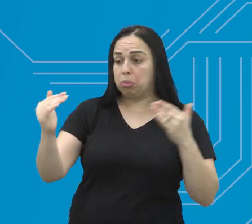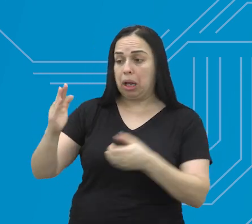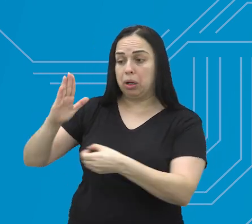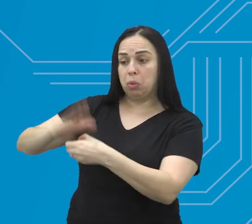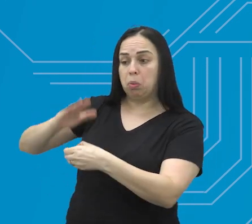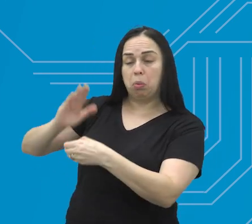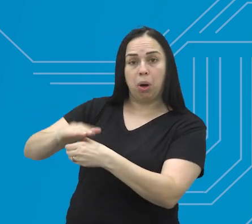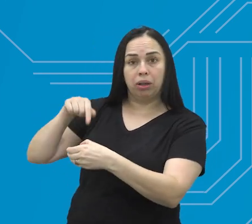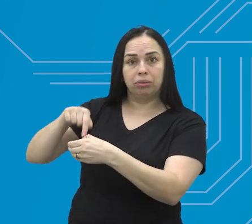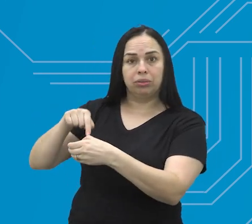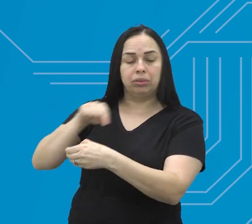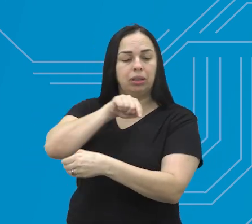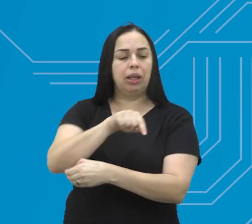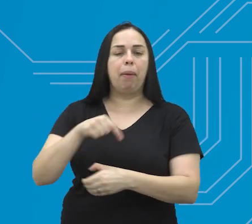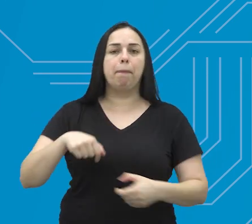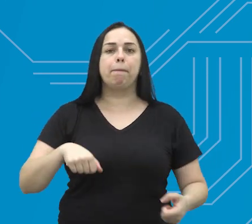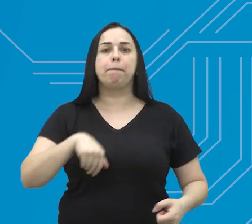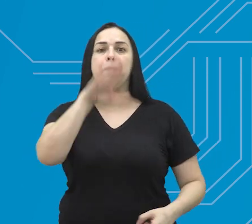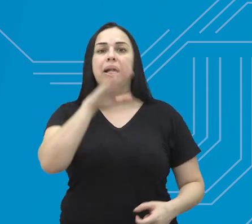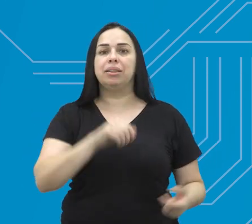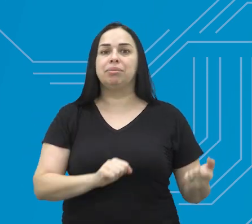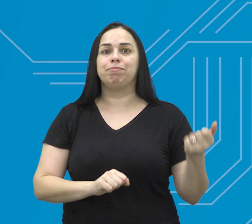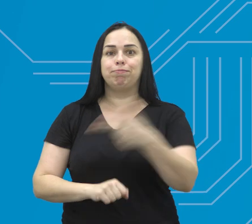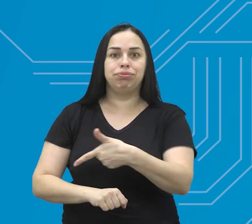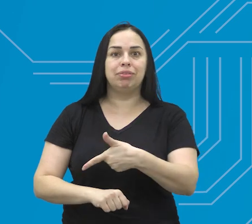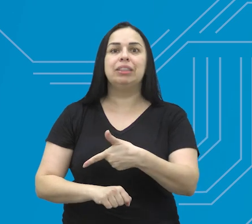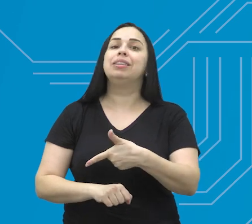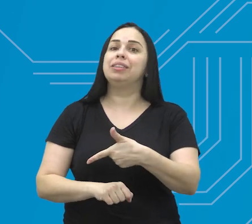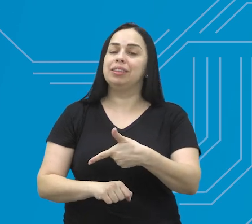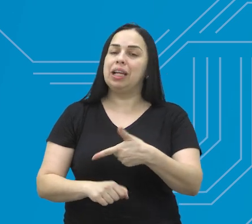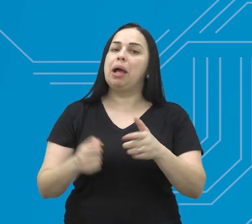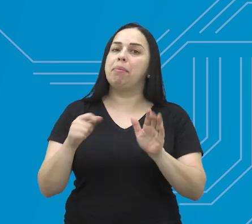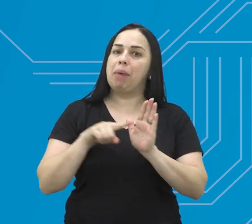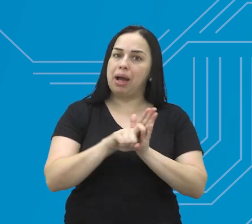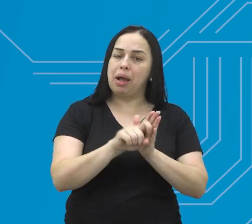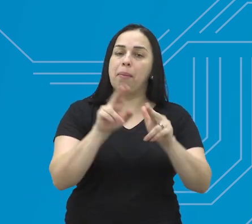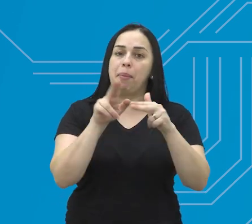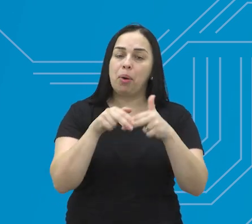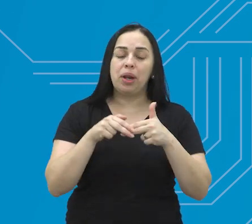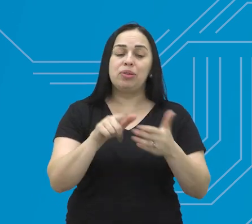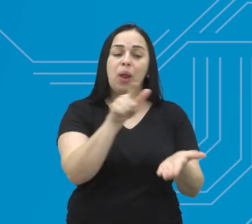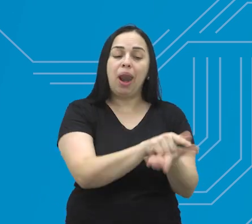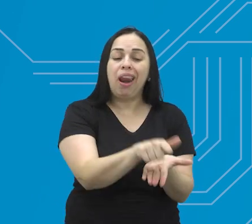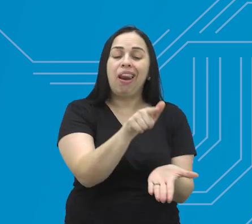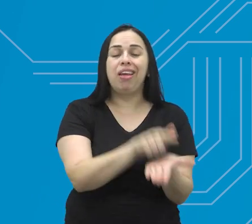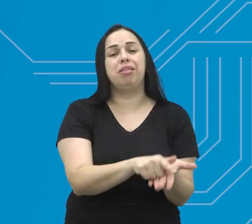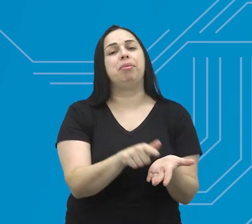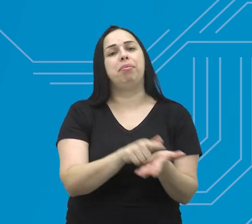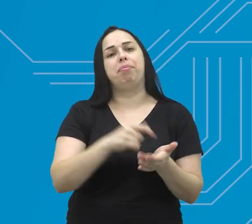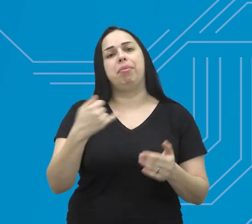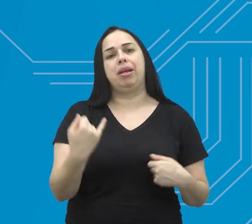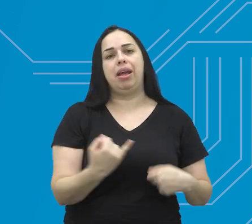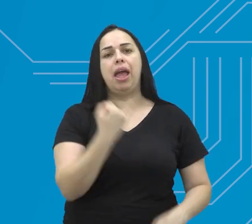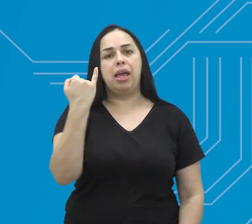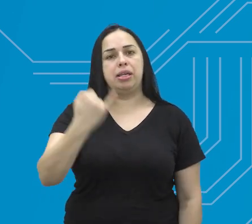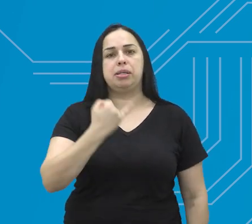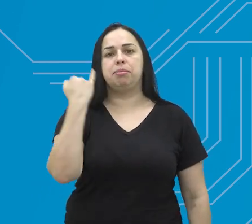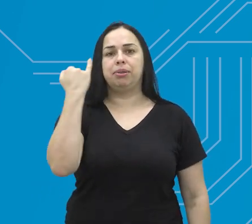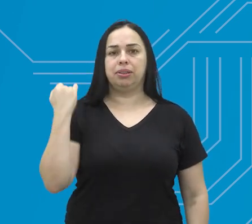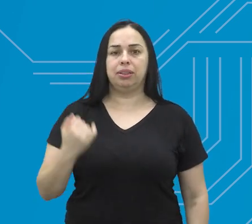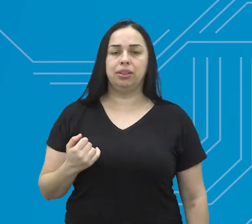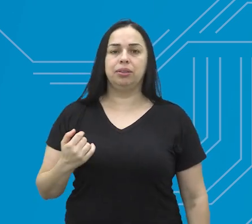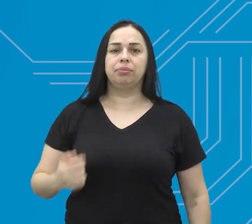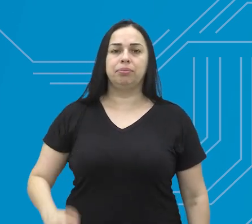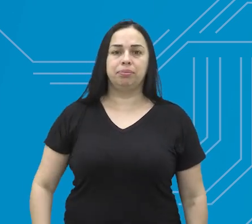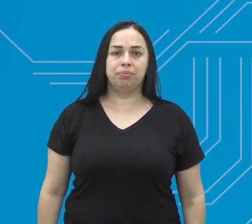bactérias que os assentos de vasos sanitários. Por isso, medidas de higiene devem fazer parte da rotina